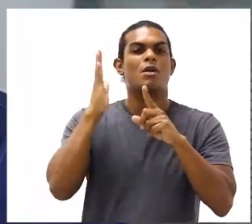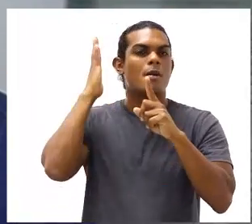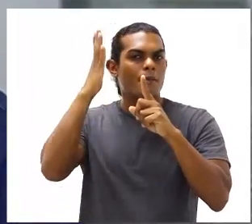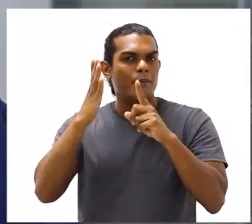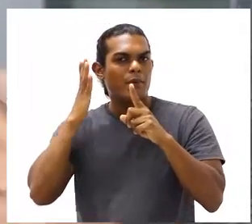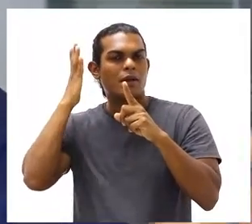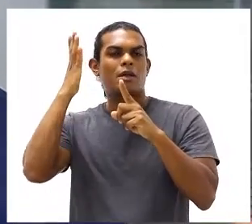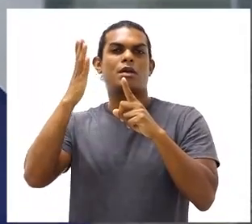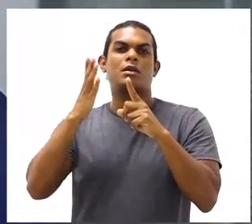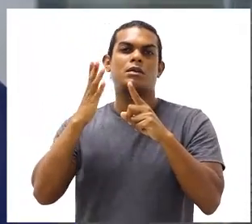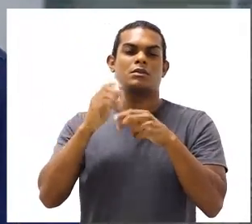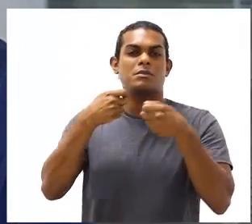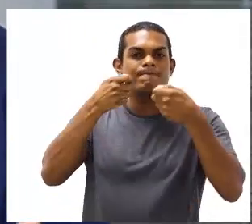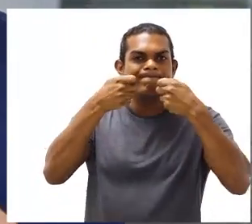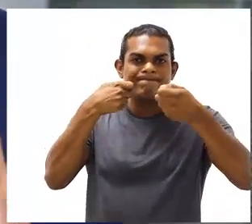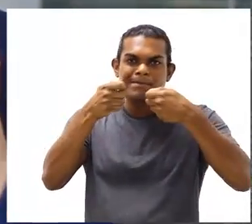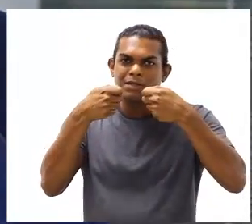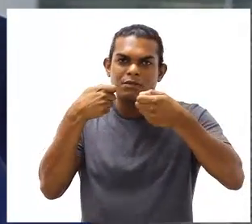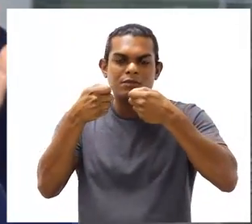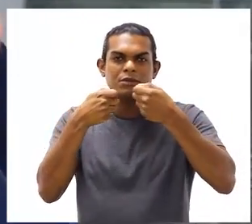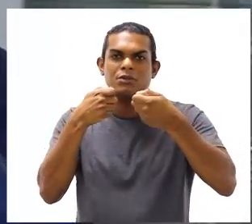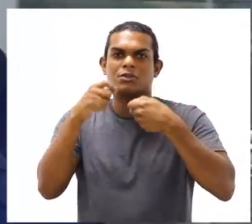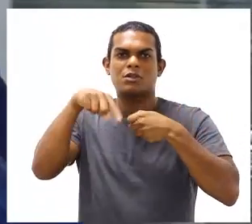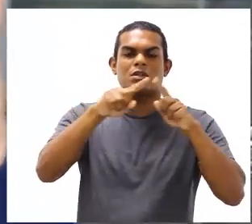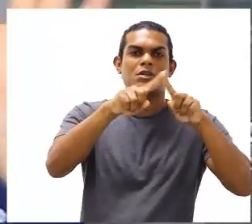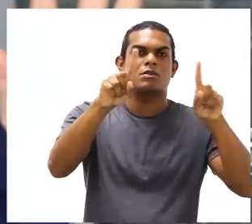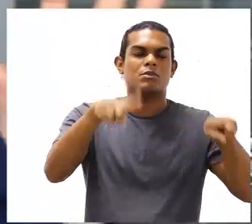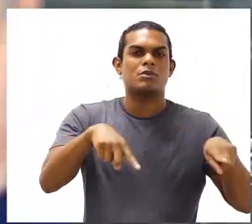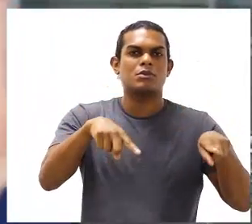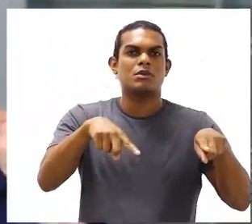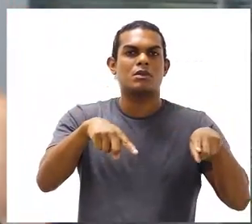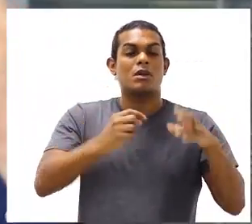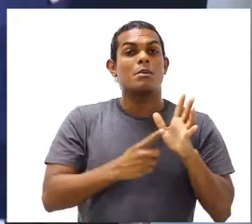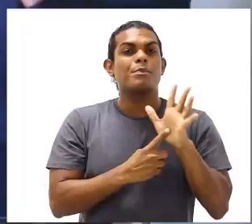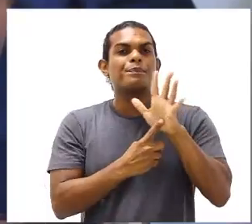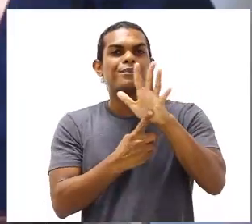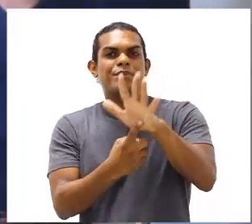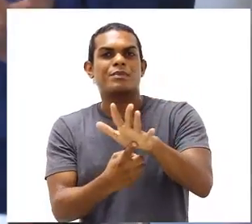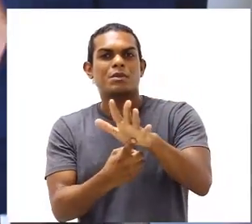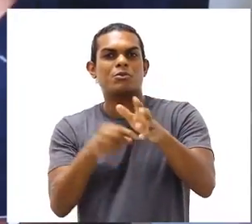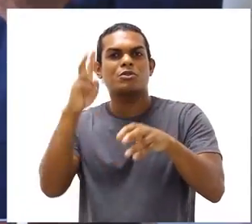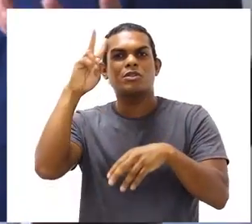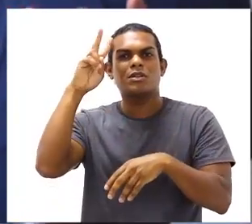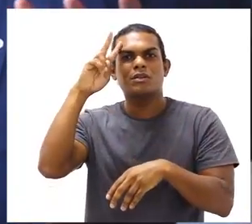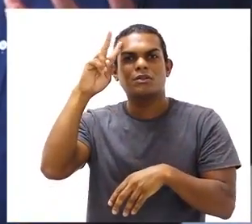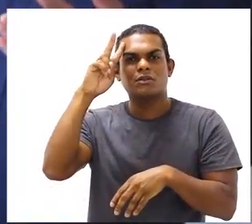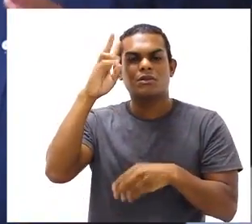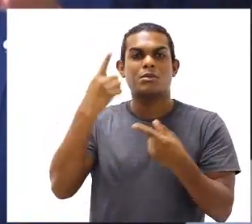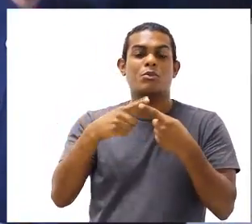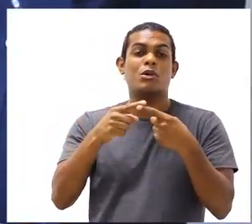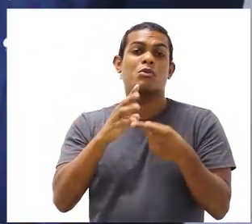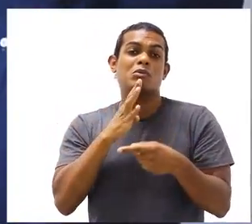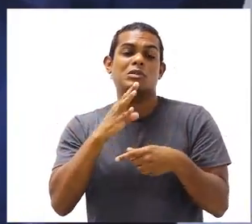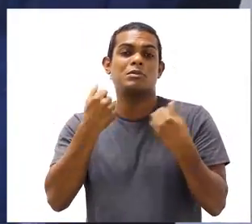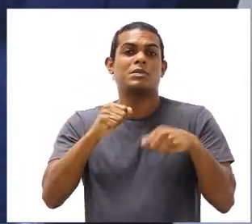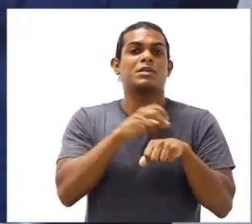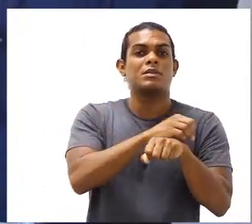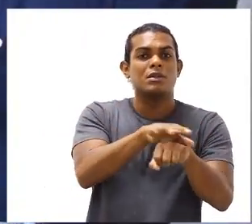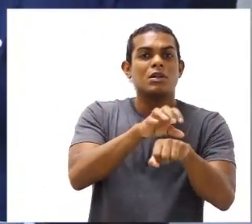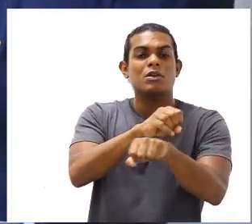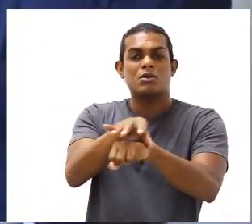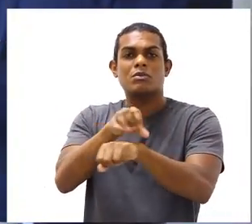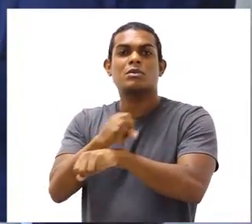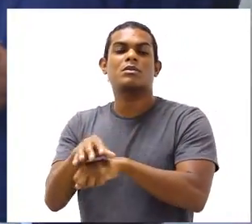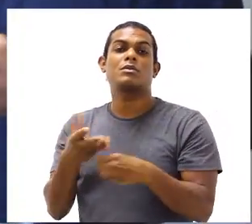mini entrevistas ou entrevistas, né, para que sejam registradas a história. Isso tudo é conhecimento compartilhado. Exato. Então, a gente vai